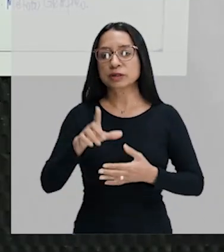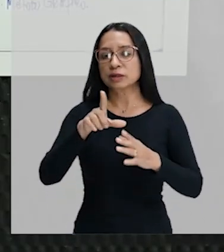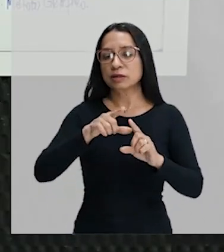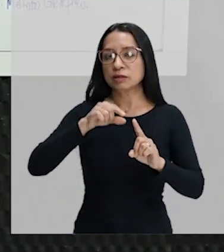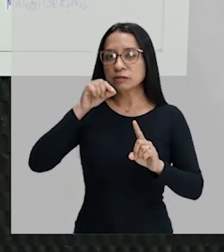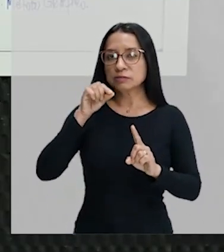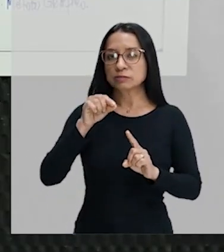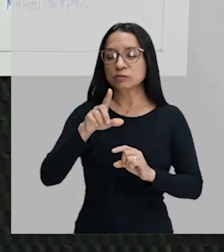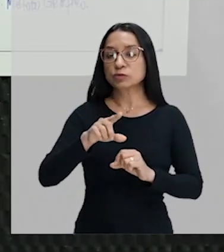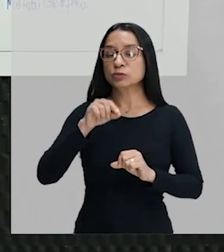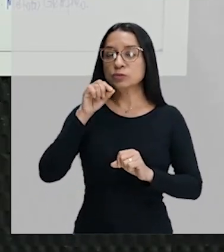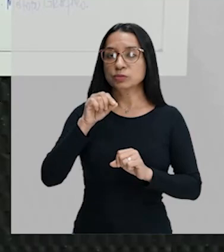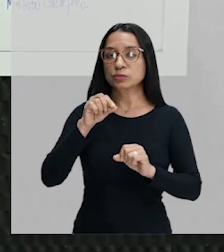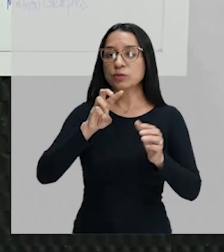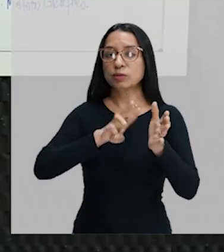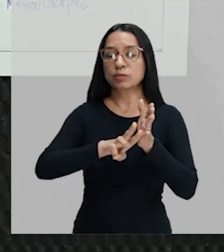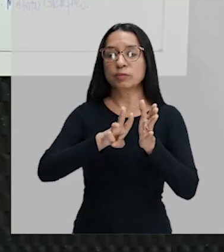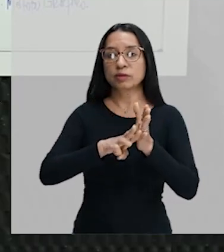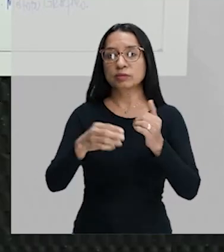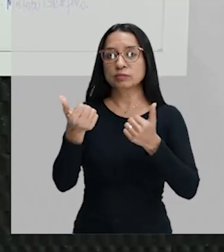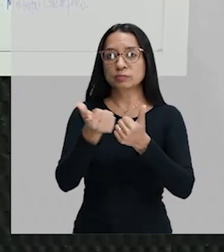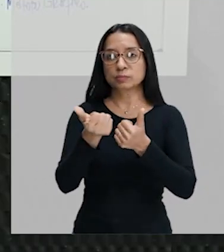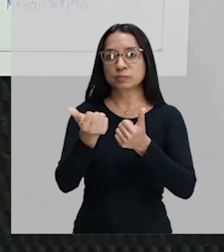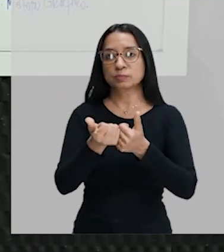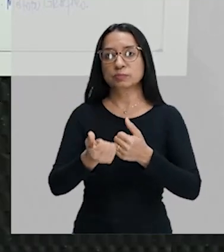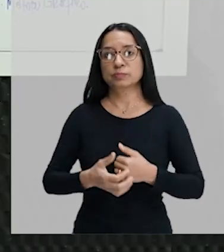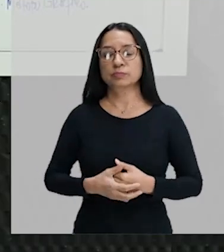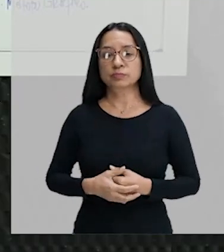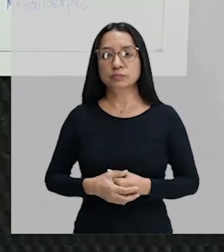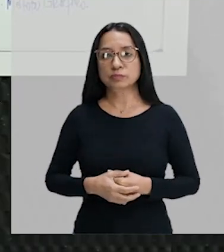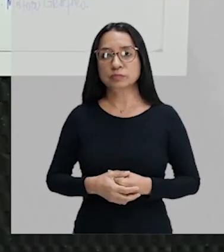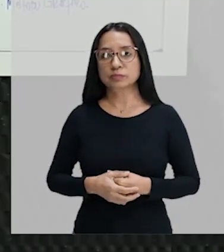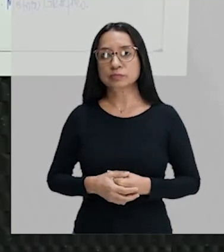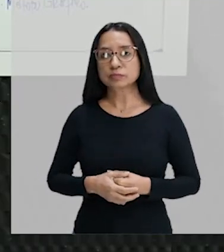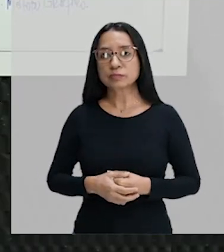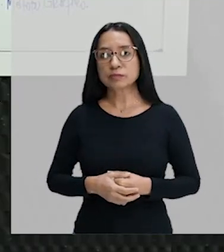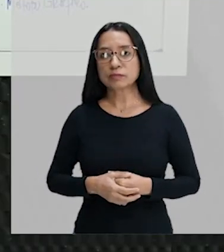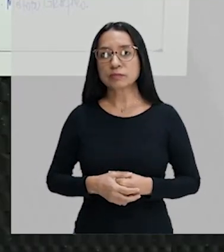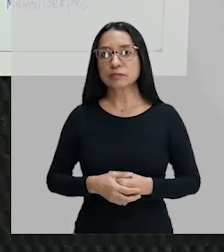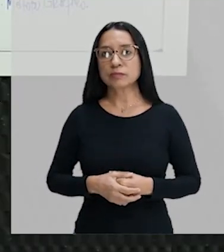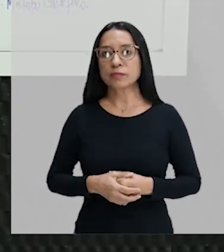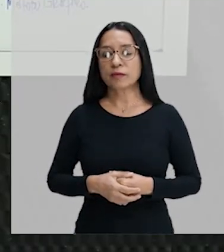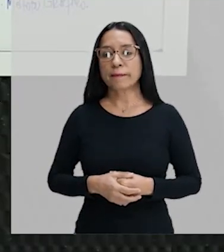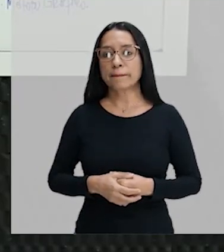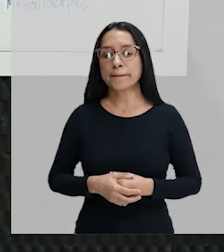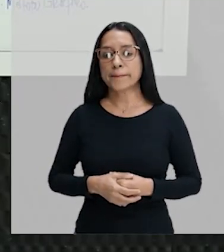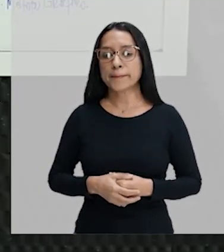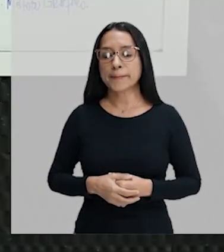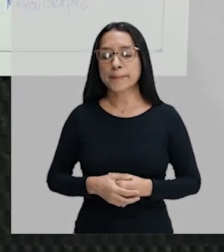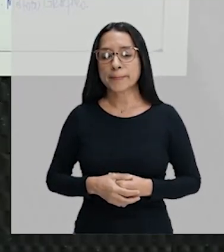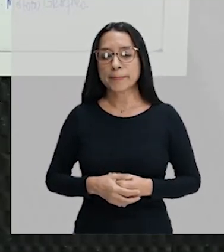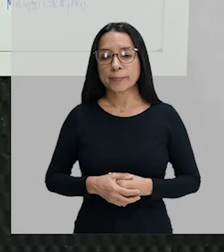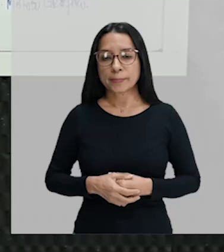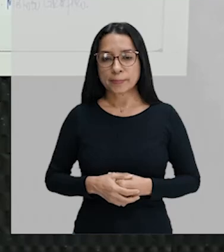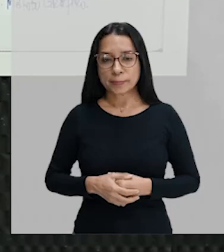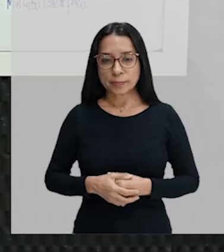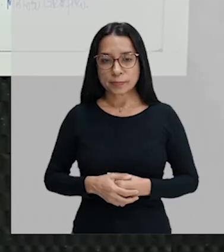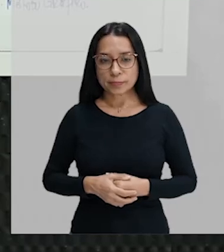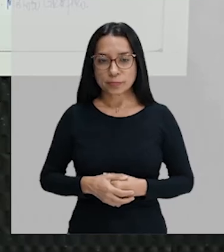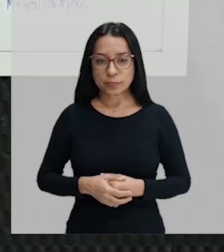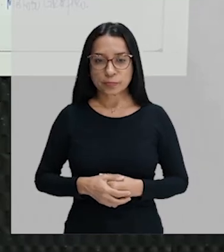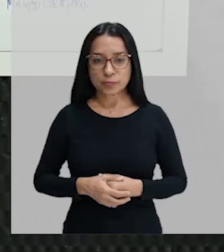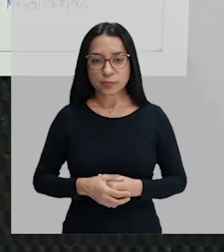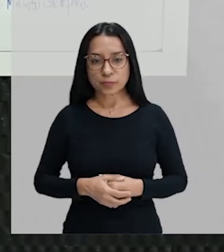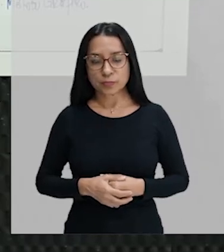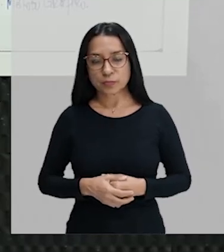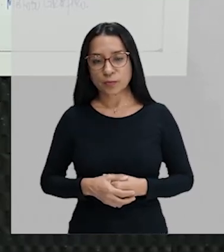um método, né? Vamos escolher aqui o método da substituição para a gente resolver esse sistema, certo?